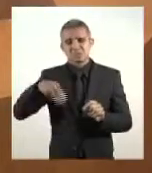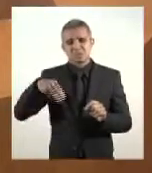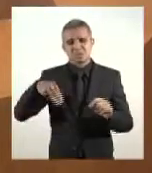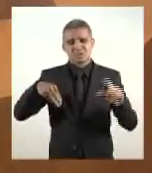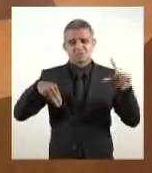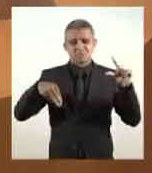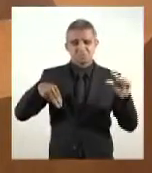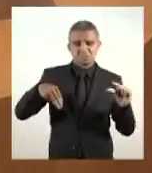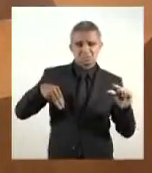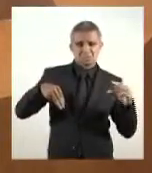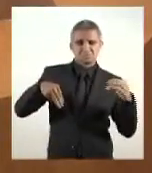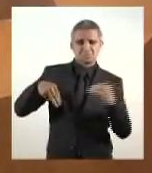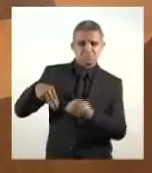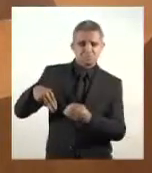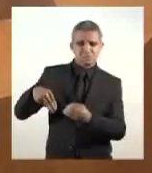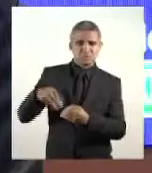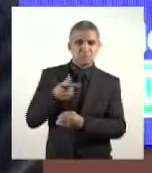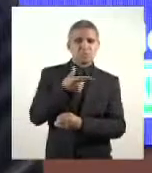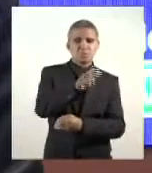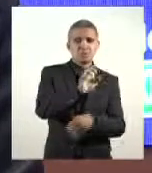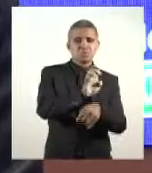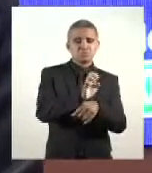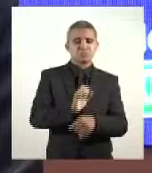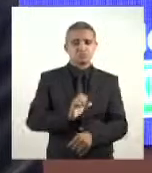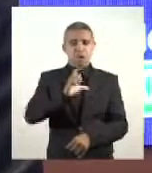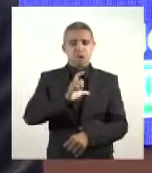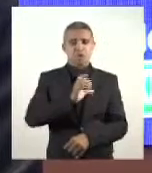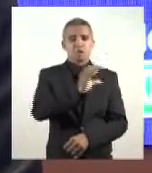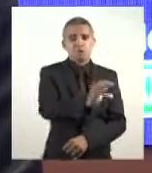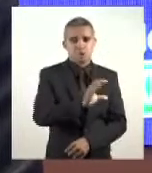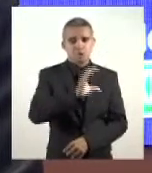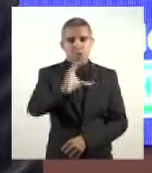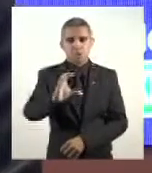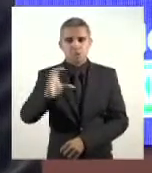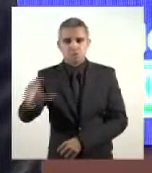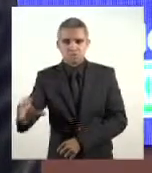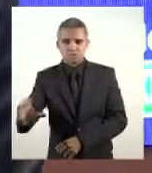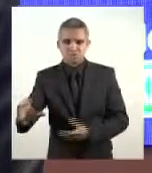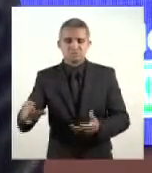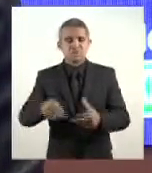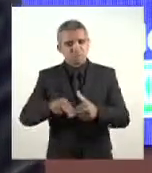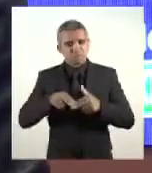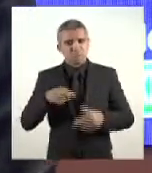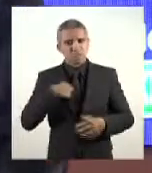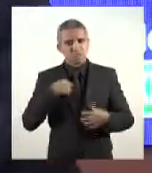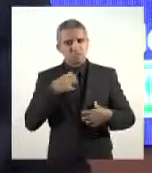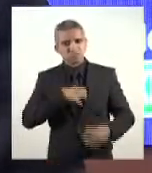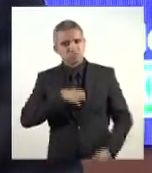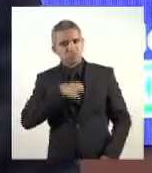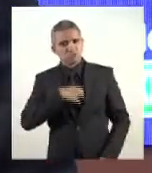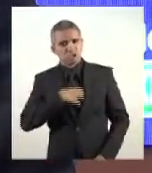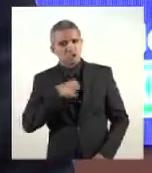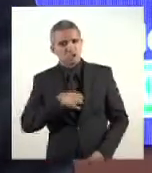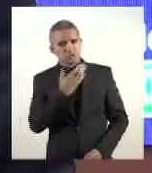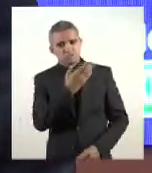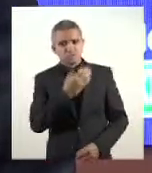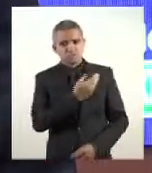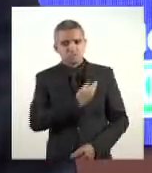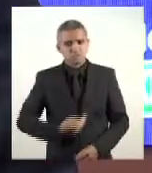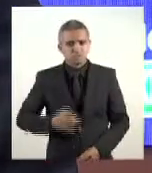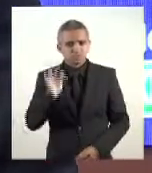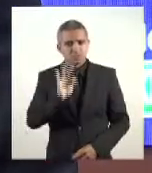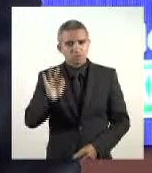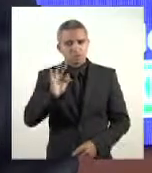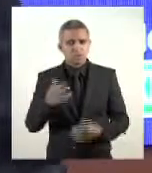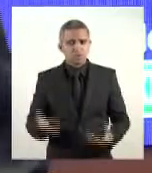foi concedido para outros estados. E essa é a minha indignação em relação ao governo federal. Com isso, eu não quero retirar a responsabilidade